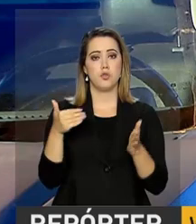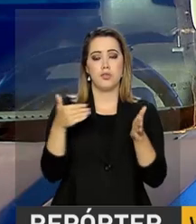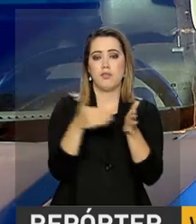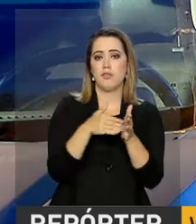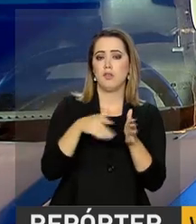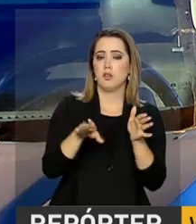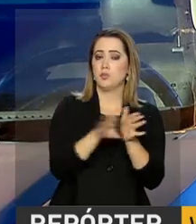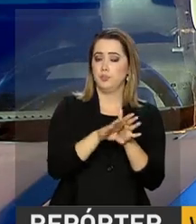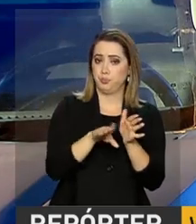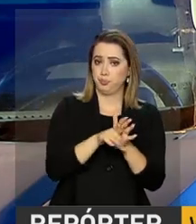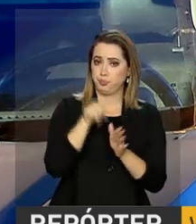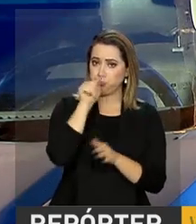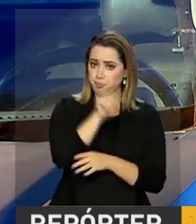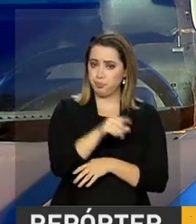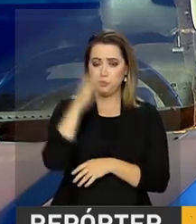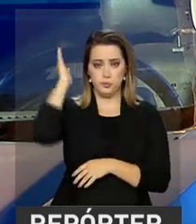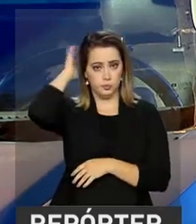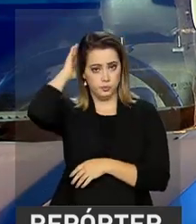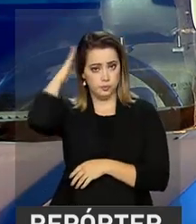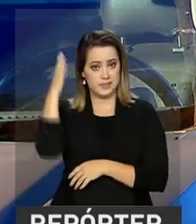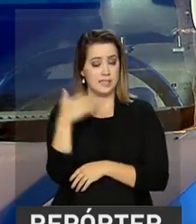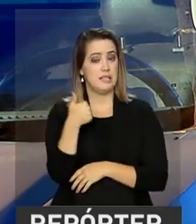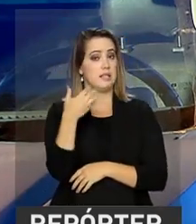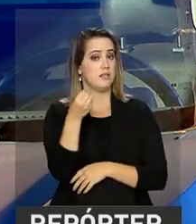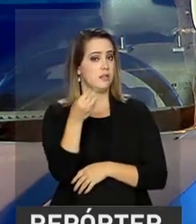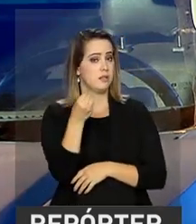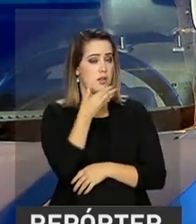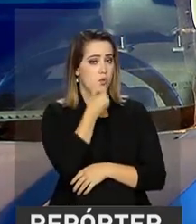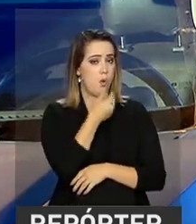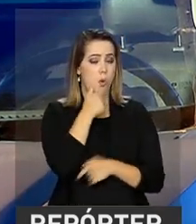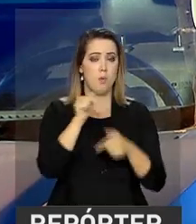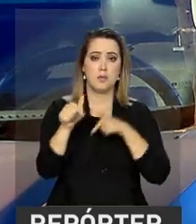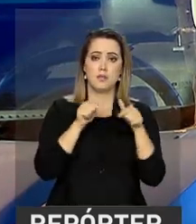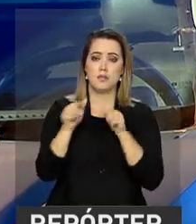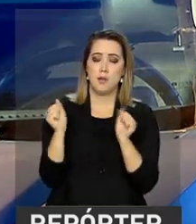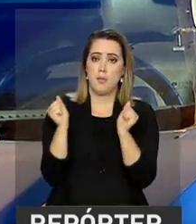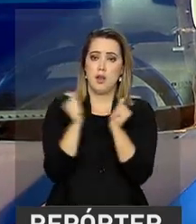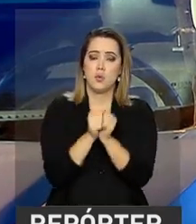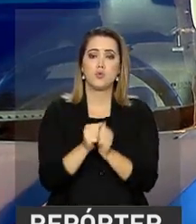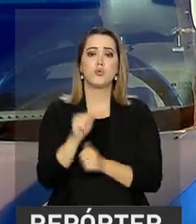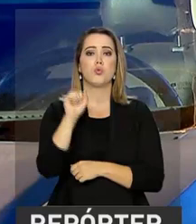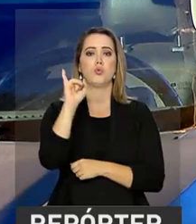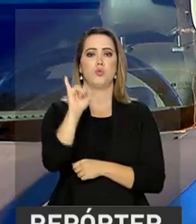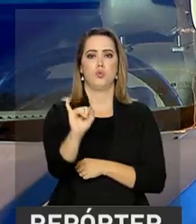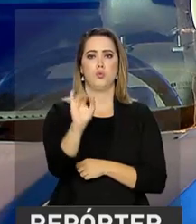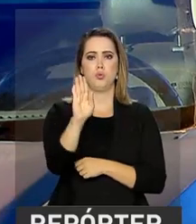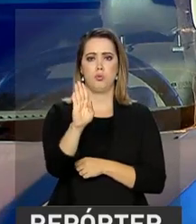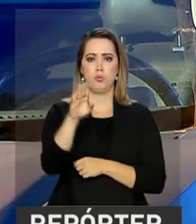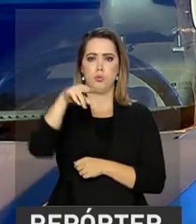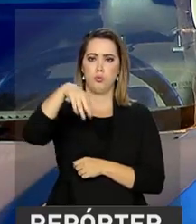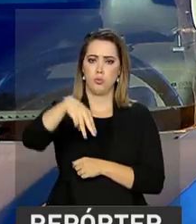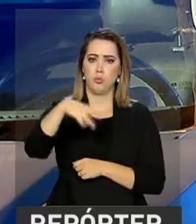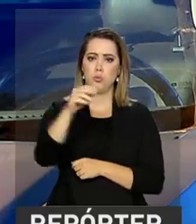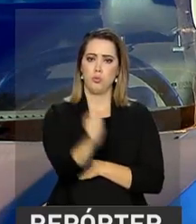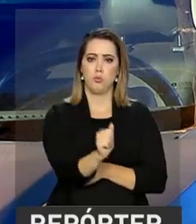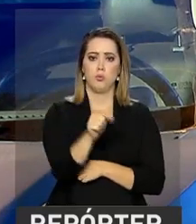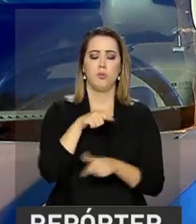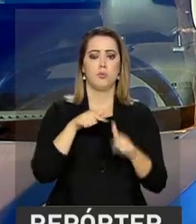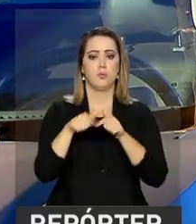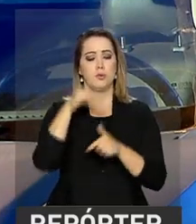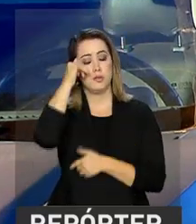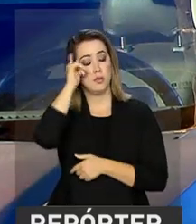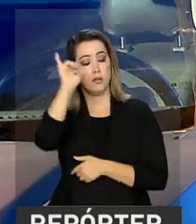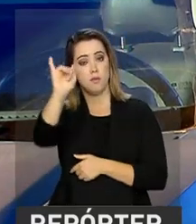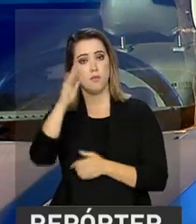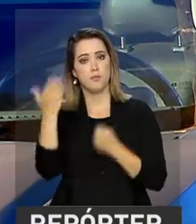Pará. Lá, os 100 homens da Força Nacional vão atuar junto com o IBAM para combater o desmatamento